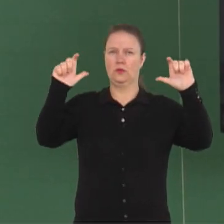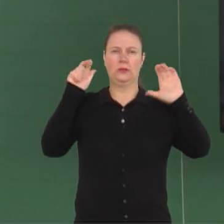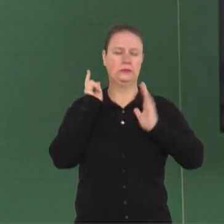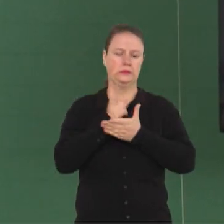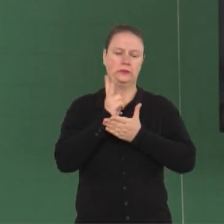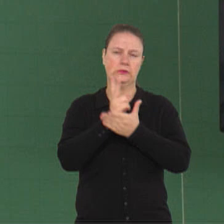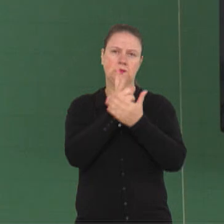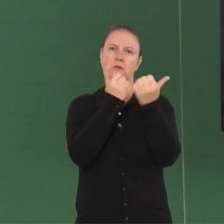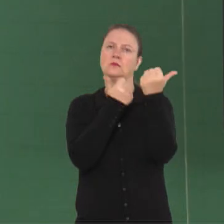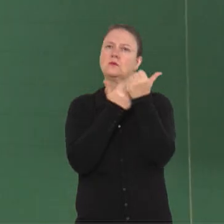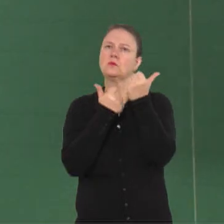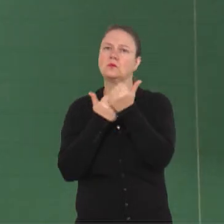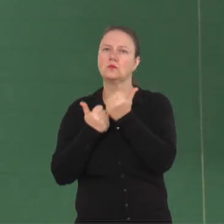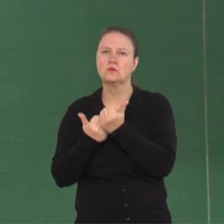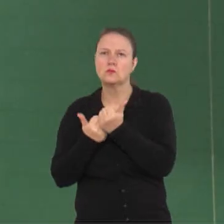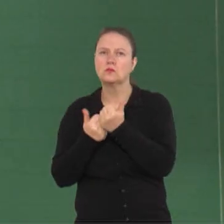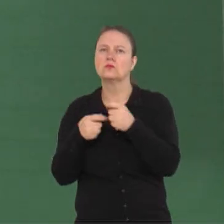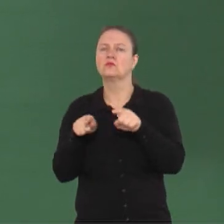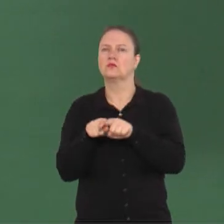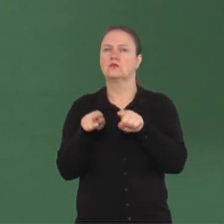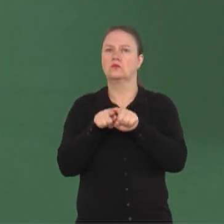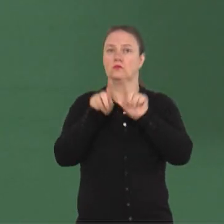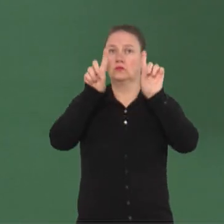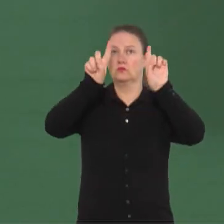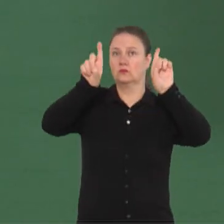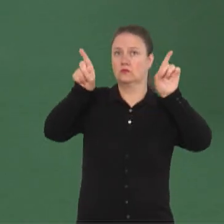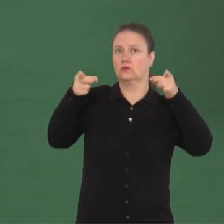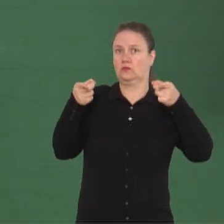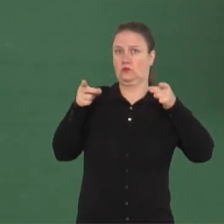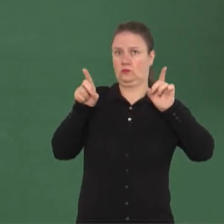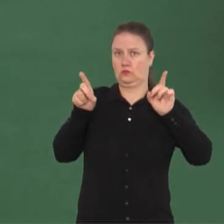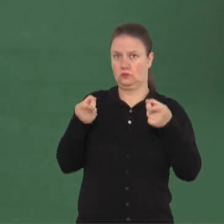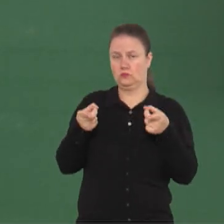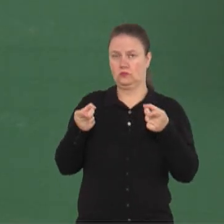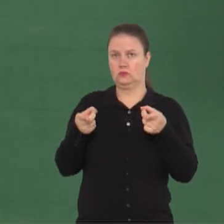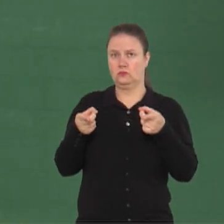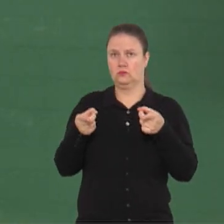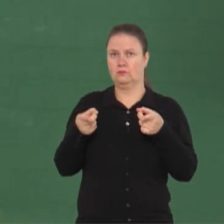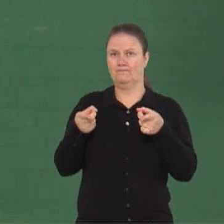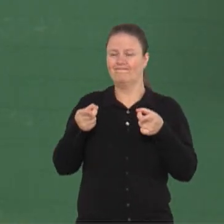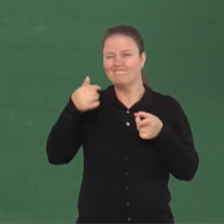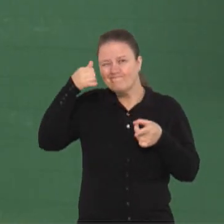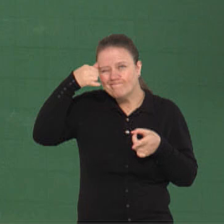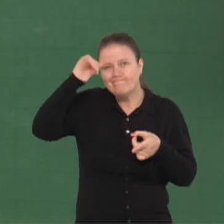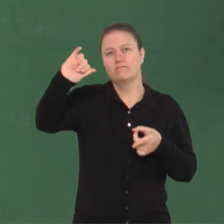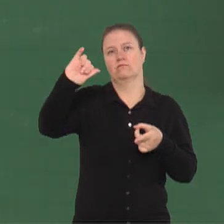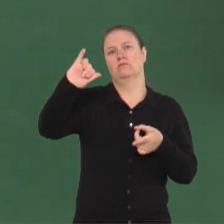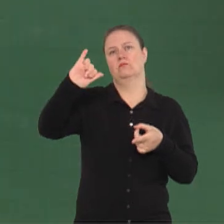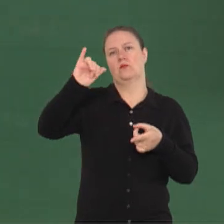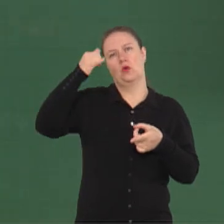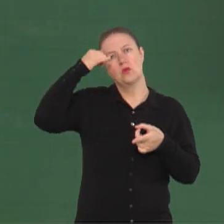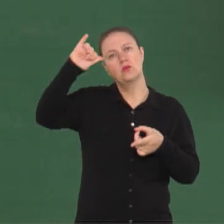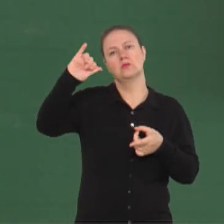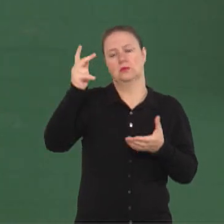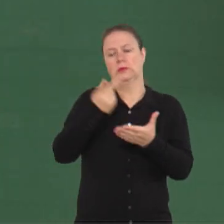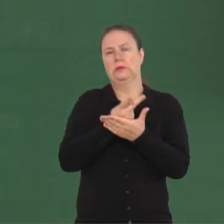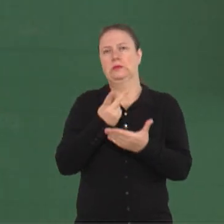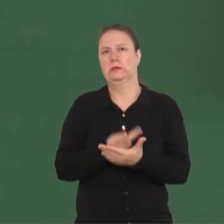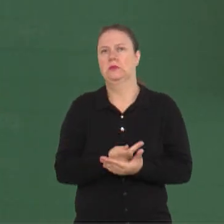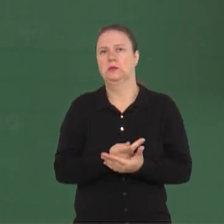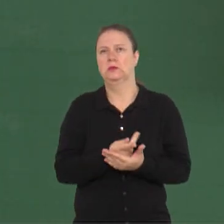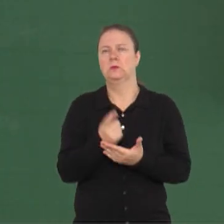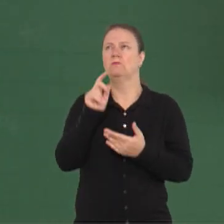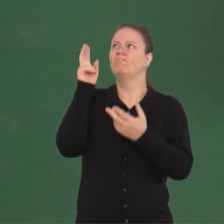um valor numérico, substitua ele entre parênteses, para você não errar a análise dos sinais